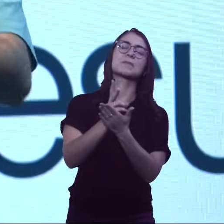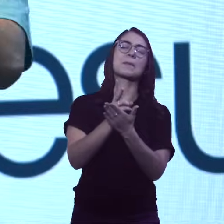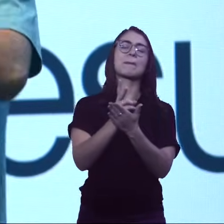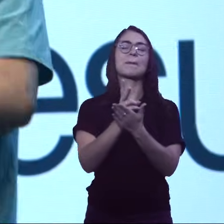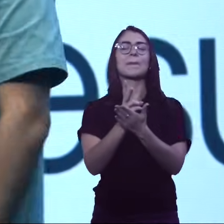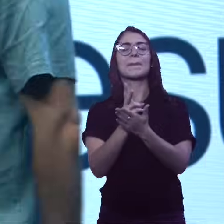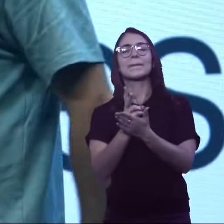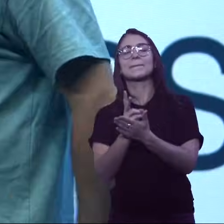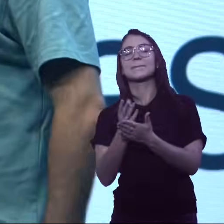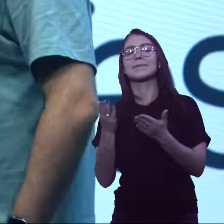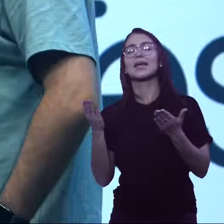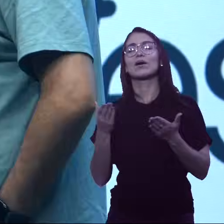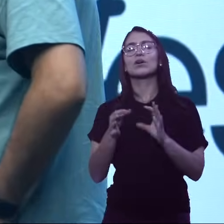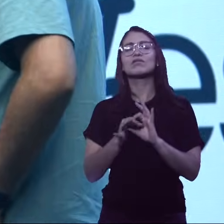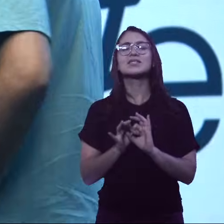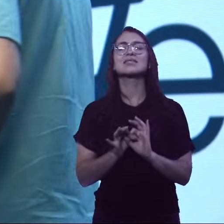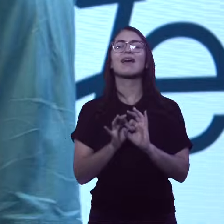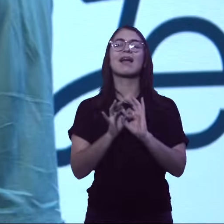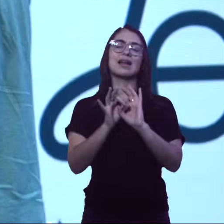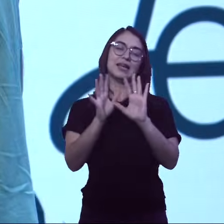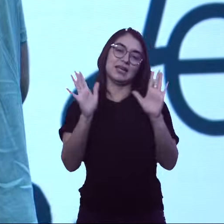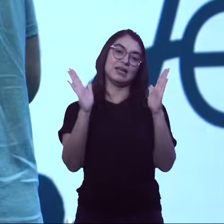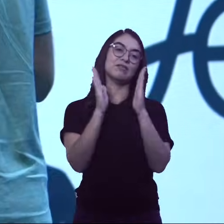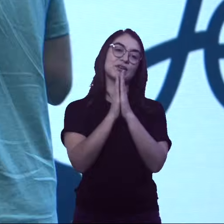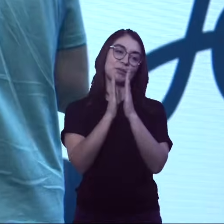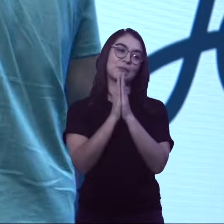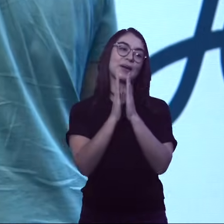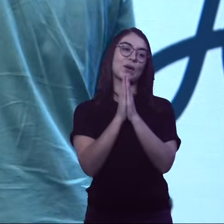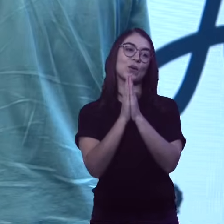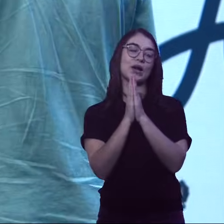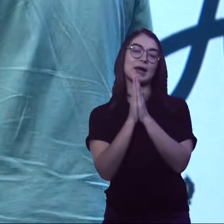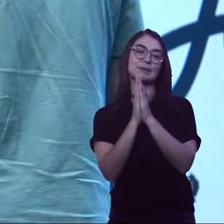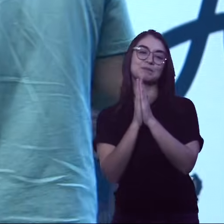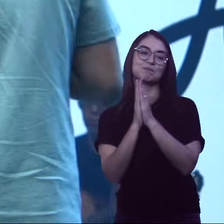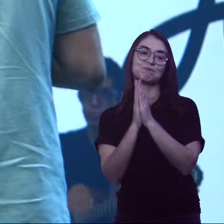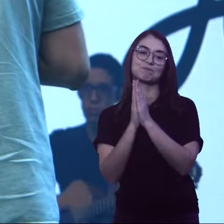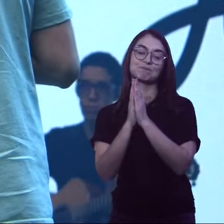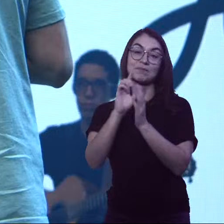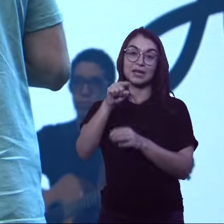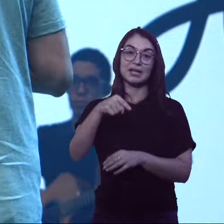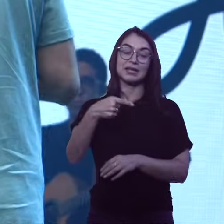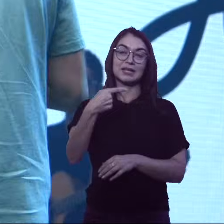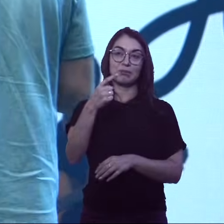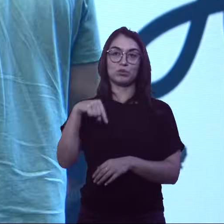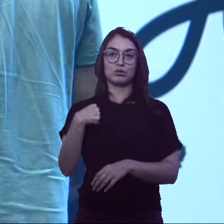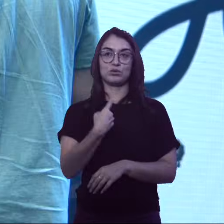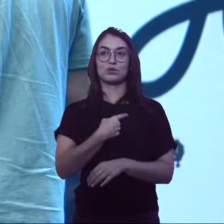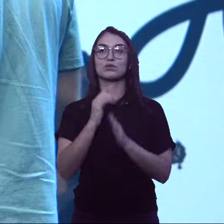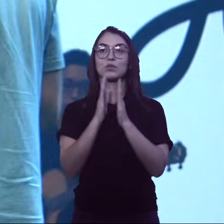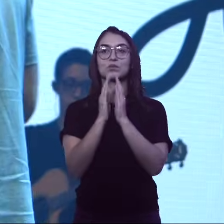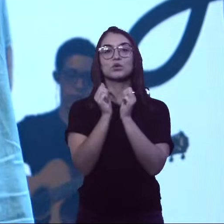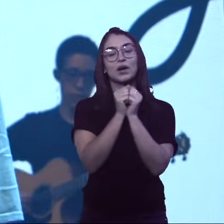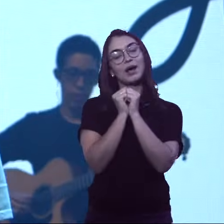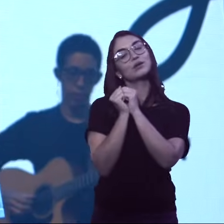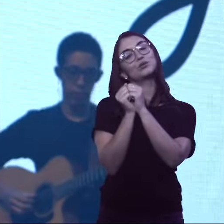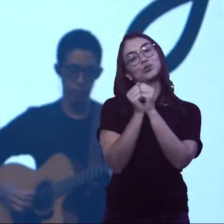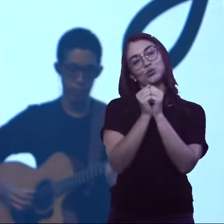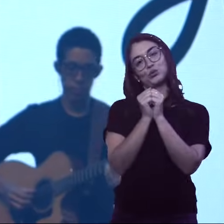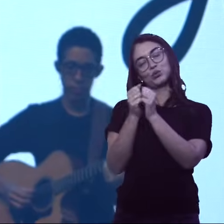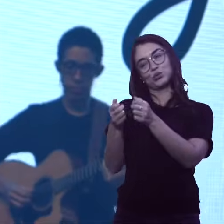Eu vou te dar um tempo para você fazer essa oração. Depois eu vou orar e vou fazer o último convite